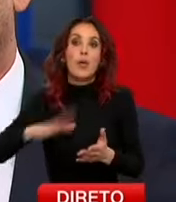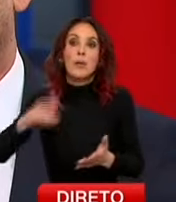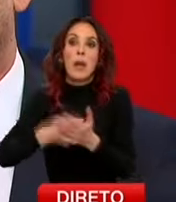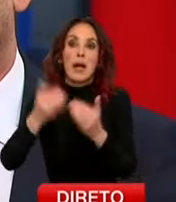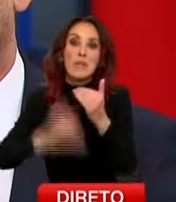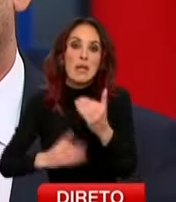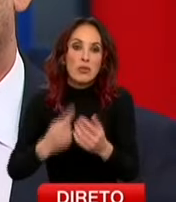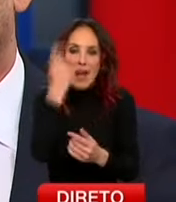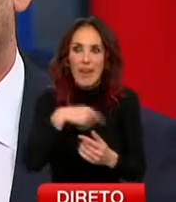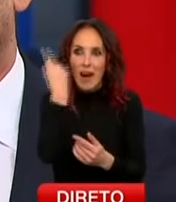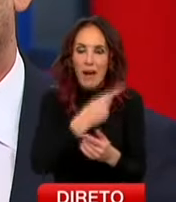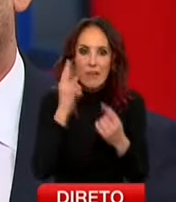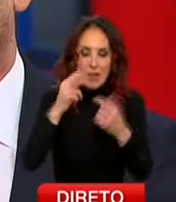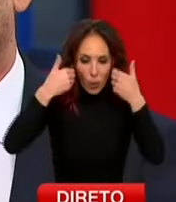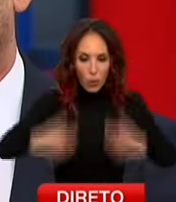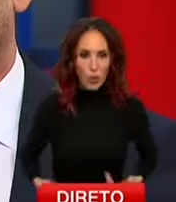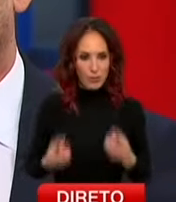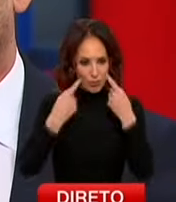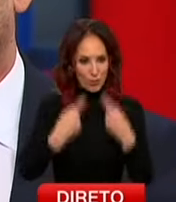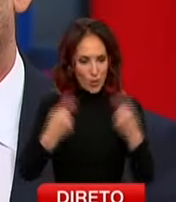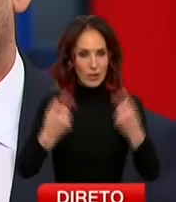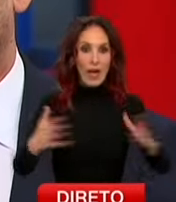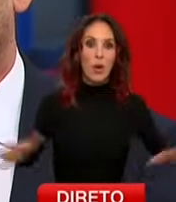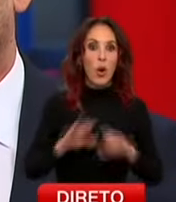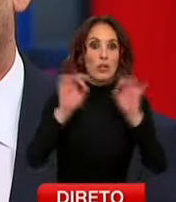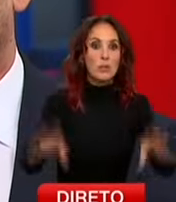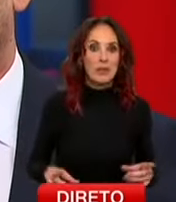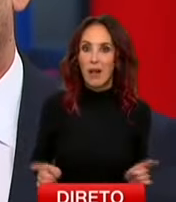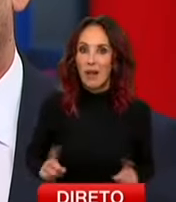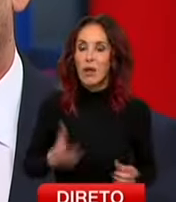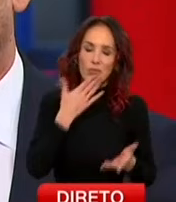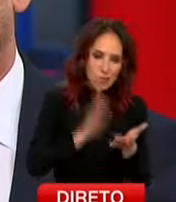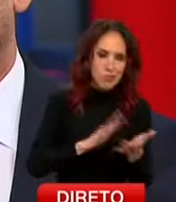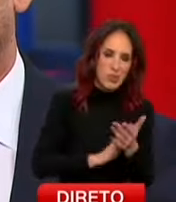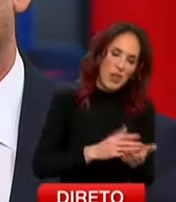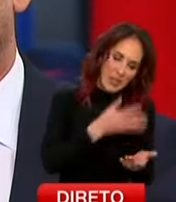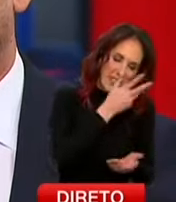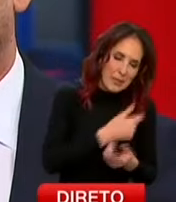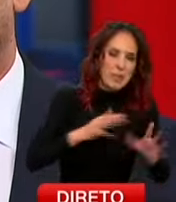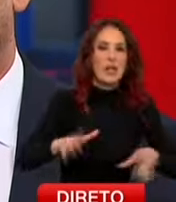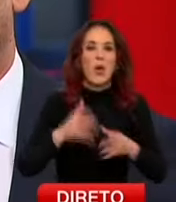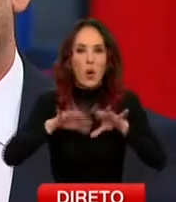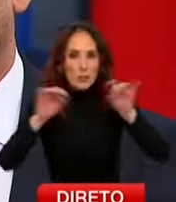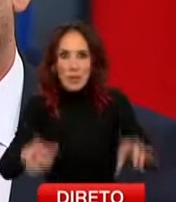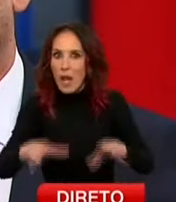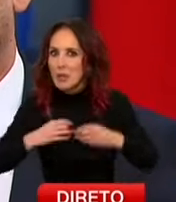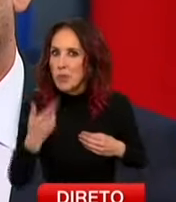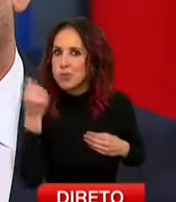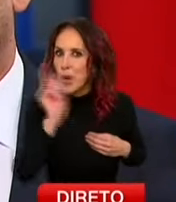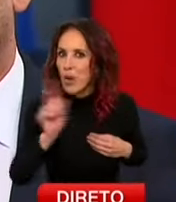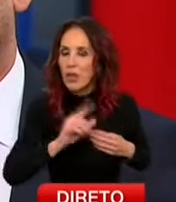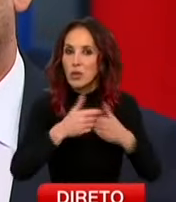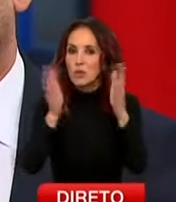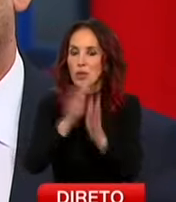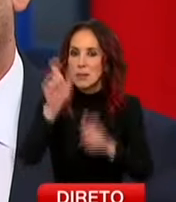diferente vê-se na nossa cara ou no nosso corpo agora num hospital isso num restaurante pode ser lamentável num hospital é inaceitável eu quero que